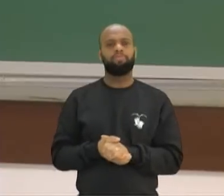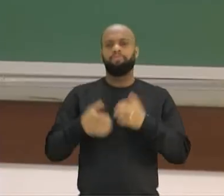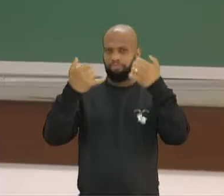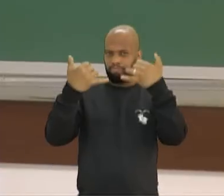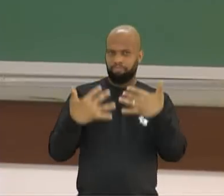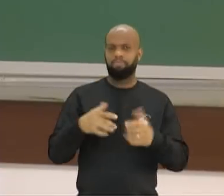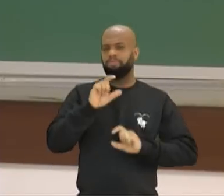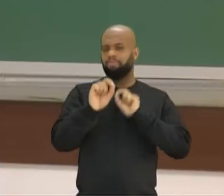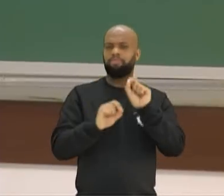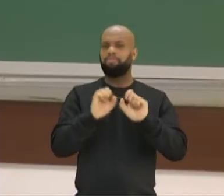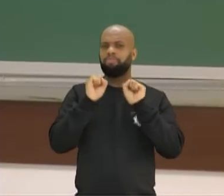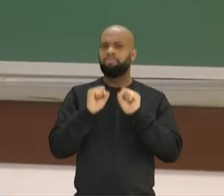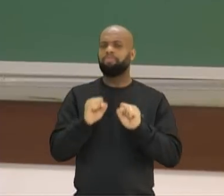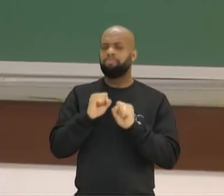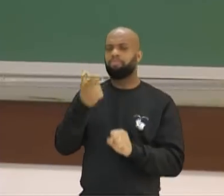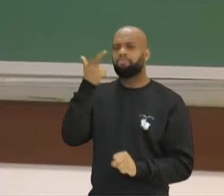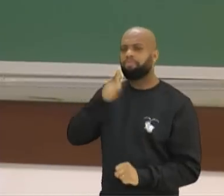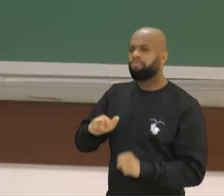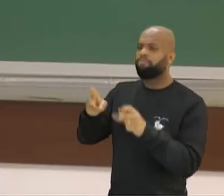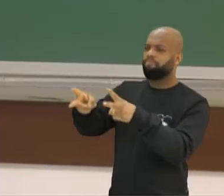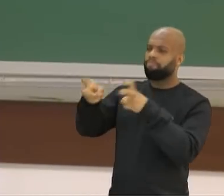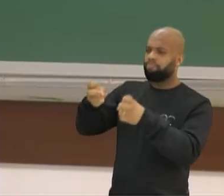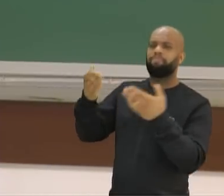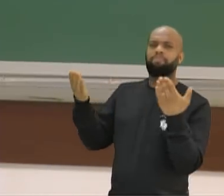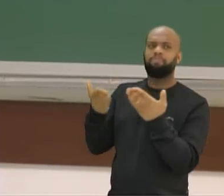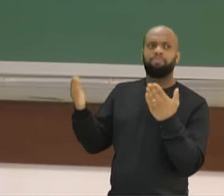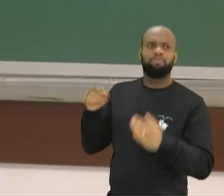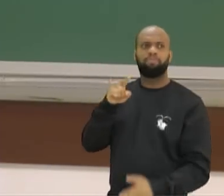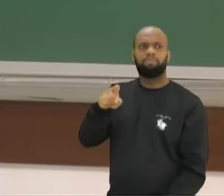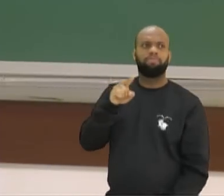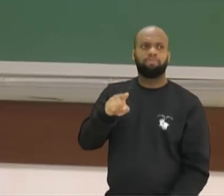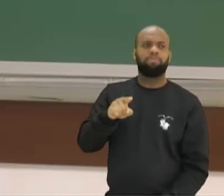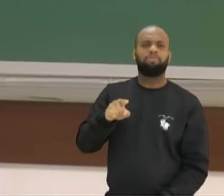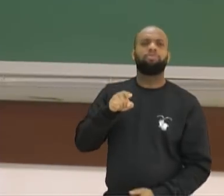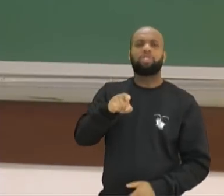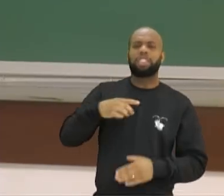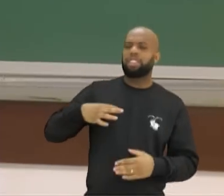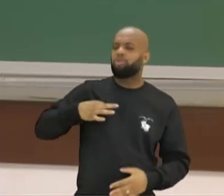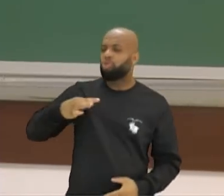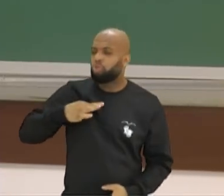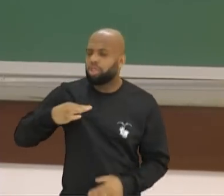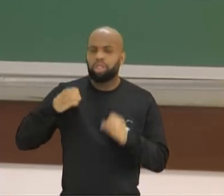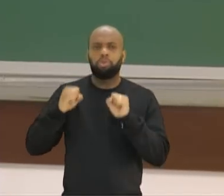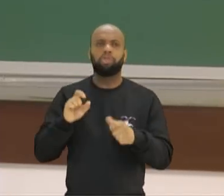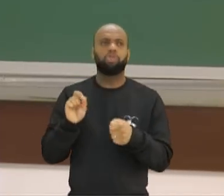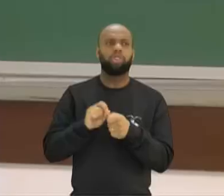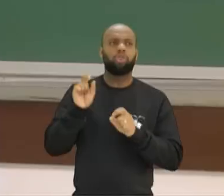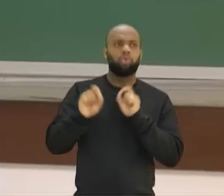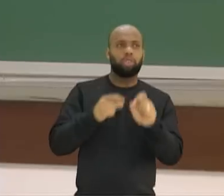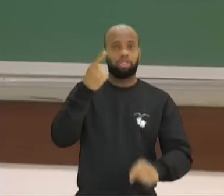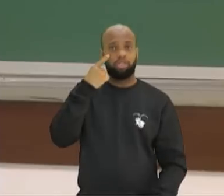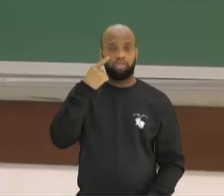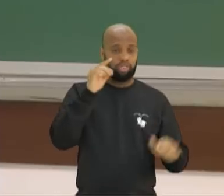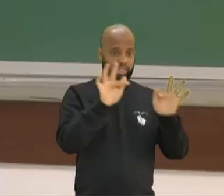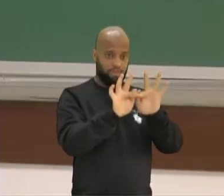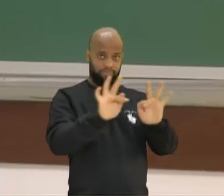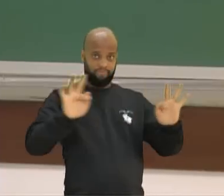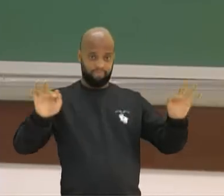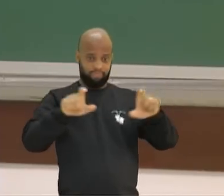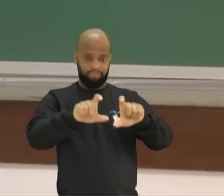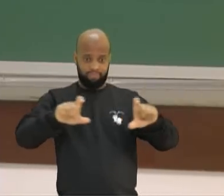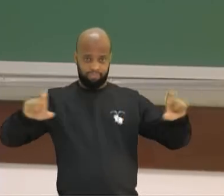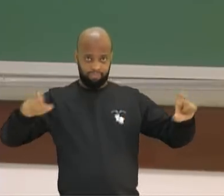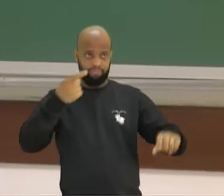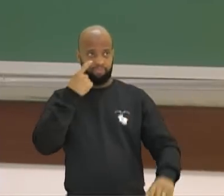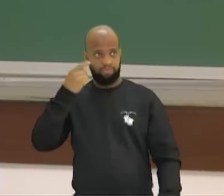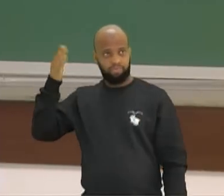você pode, você vai me dizer, o que nessa imagem aqui, que você como voluntário, o que você pode fazer? Olha a frasezinha,